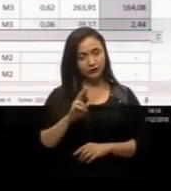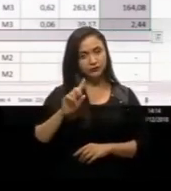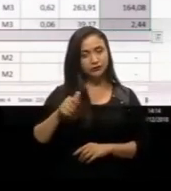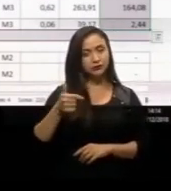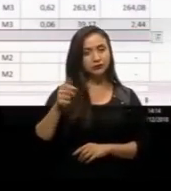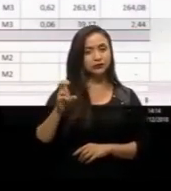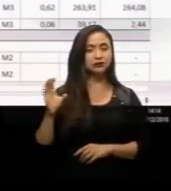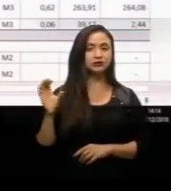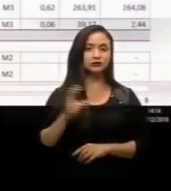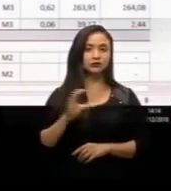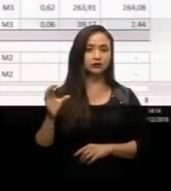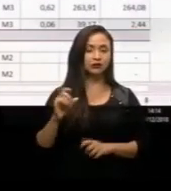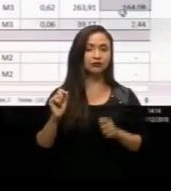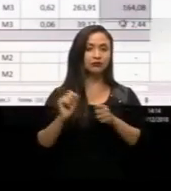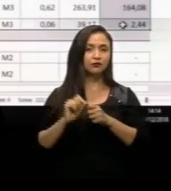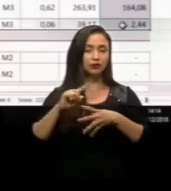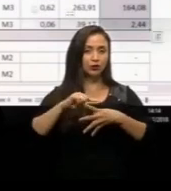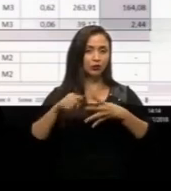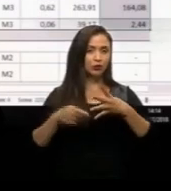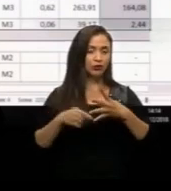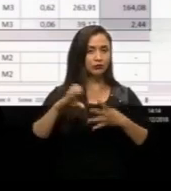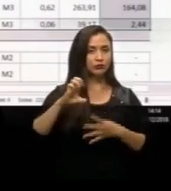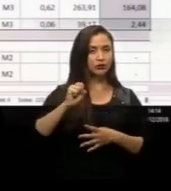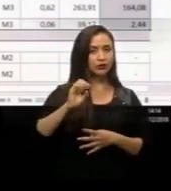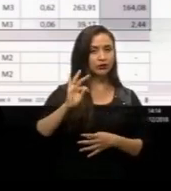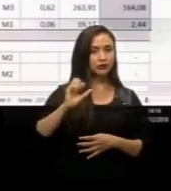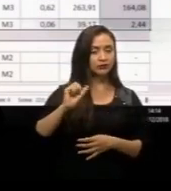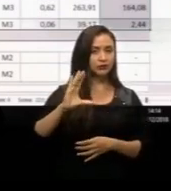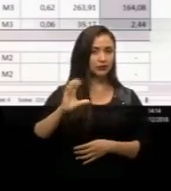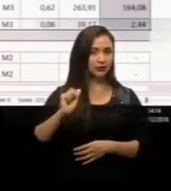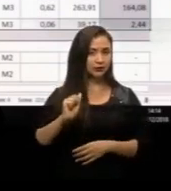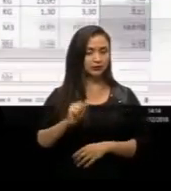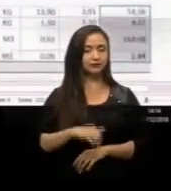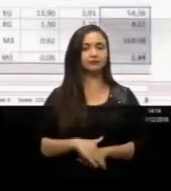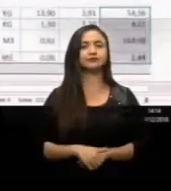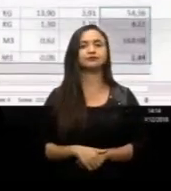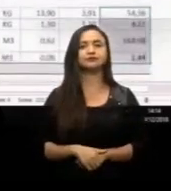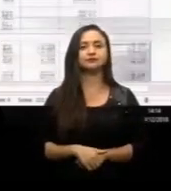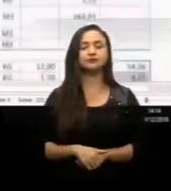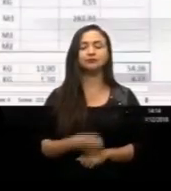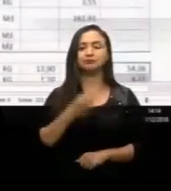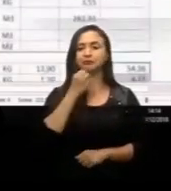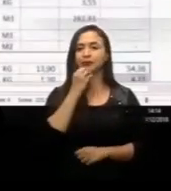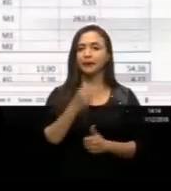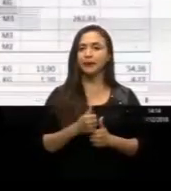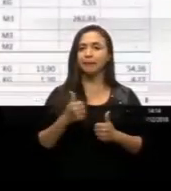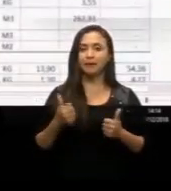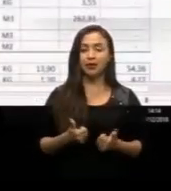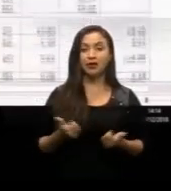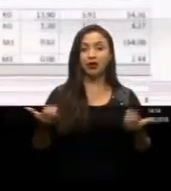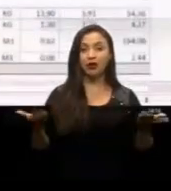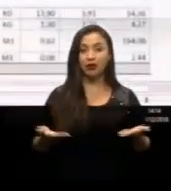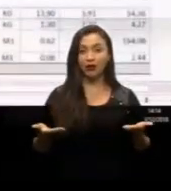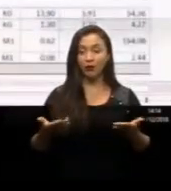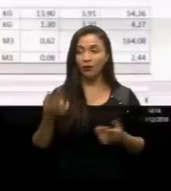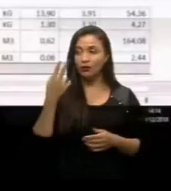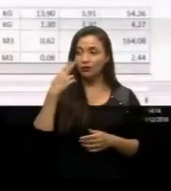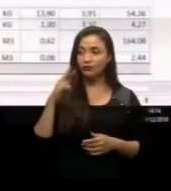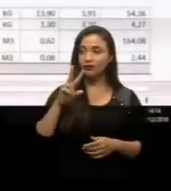225,15 para fazer as 4 estacas, ok? Muito bem, então agora a gente vai para a viga